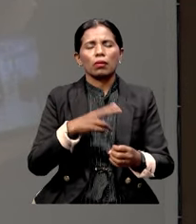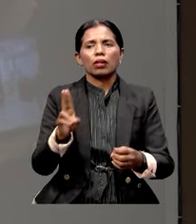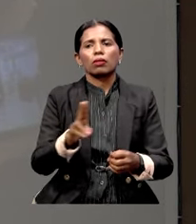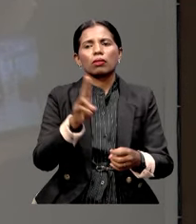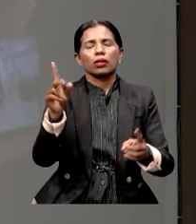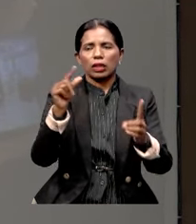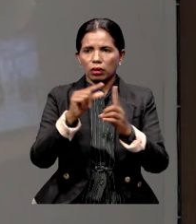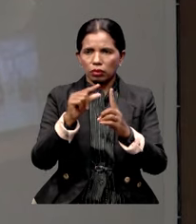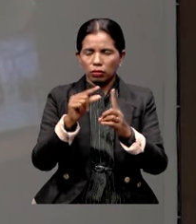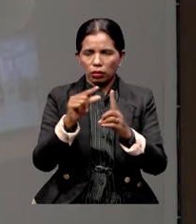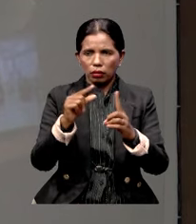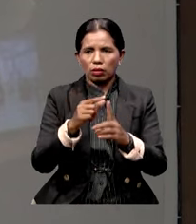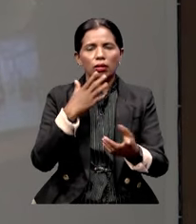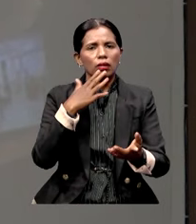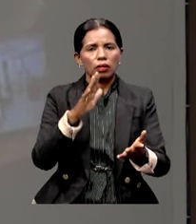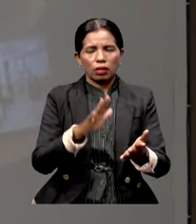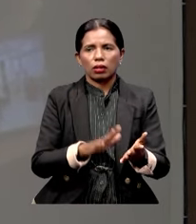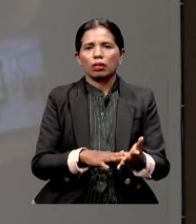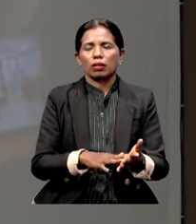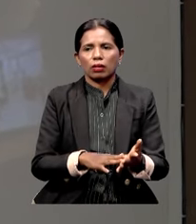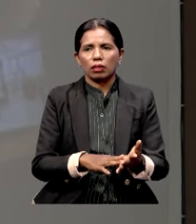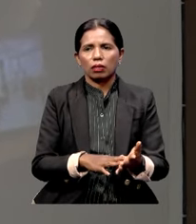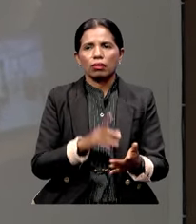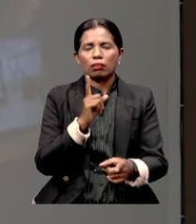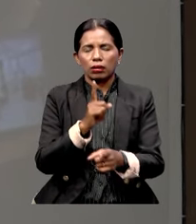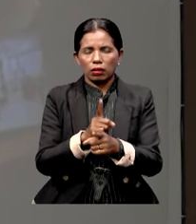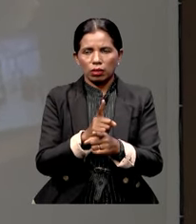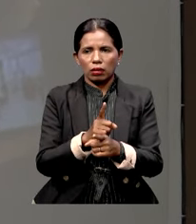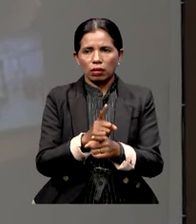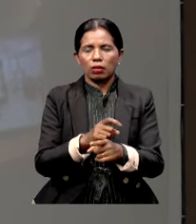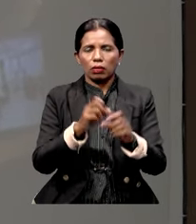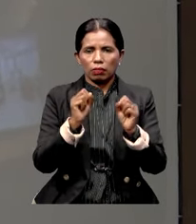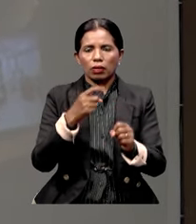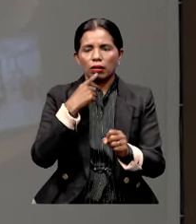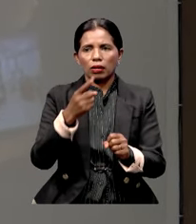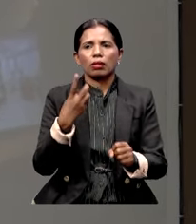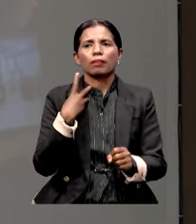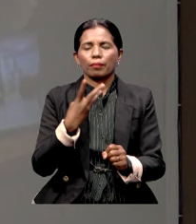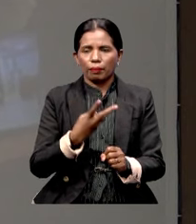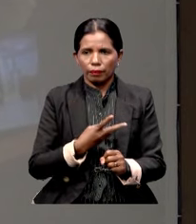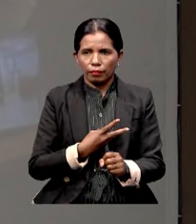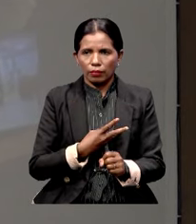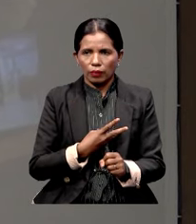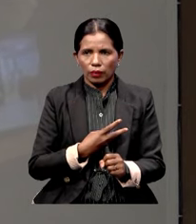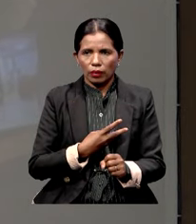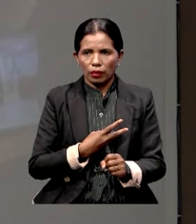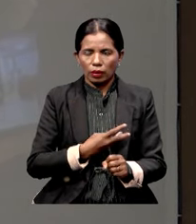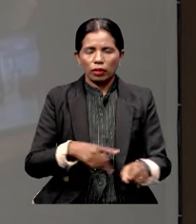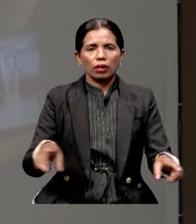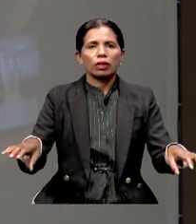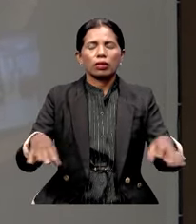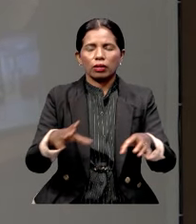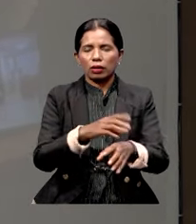a língua fone, be, que é diagnóstico. A tu não é de Anitta, assume e tem papel,